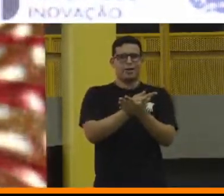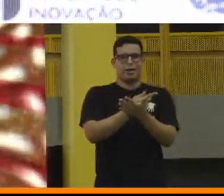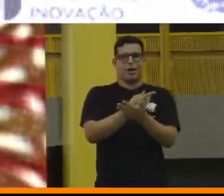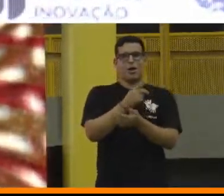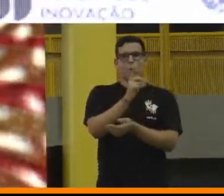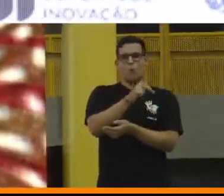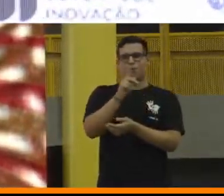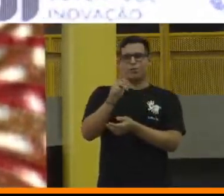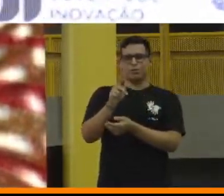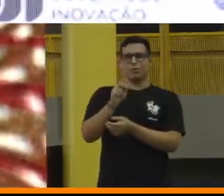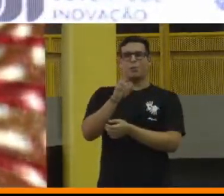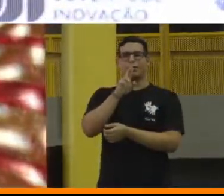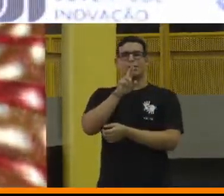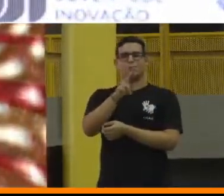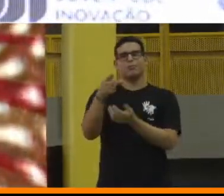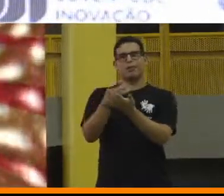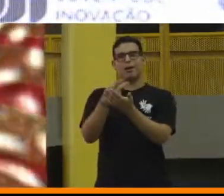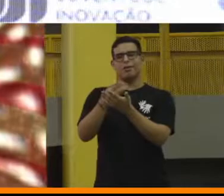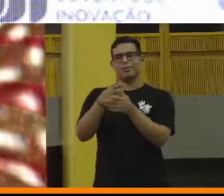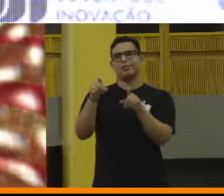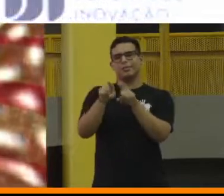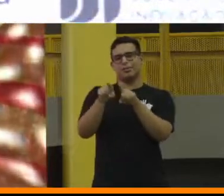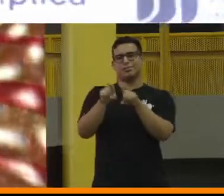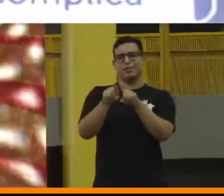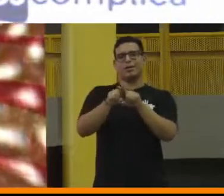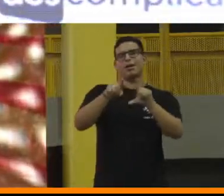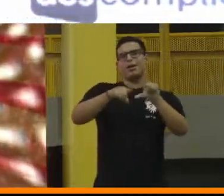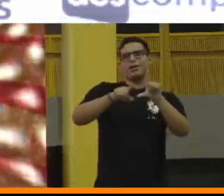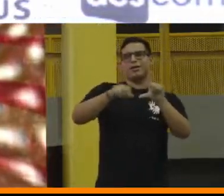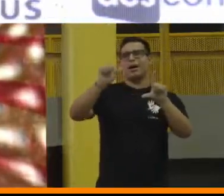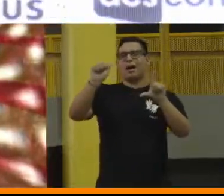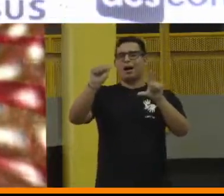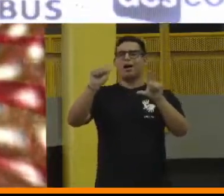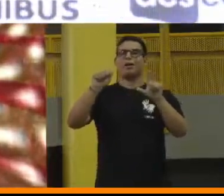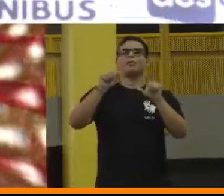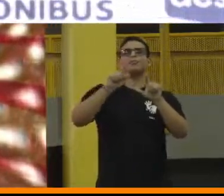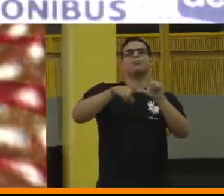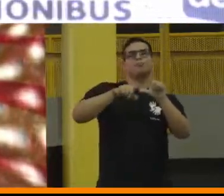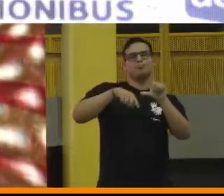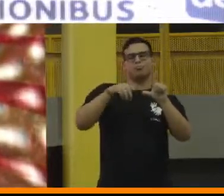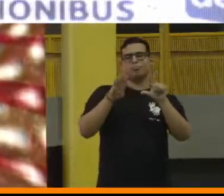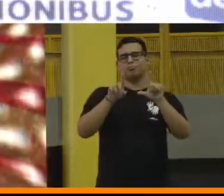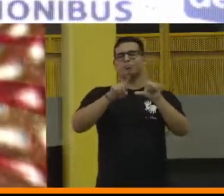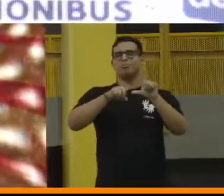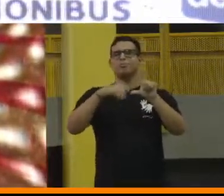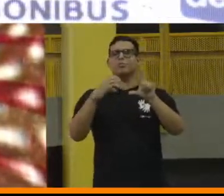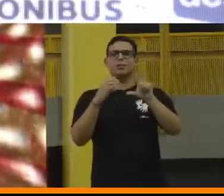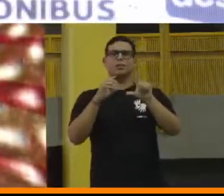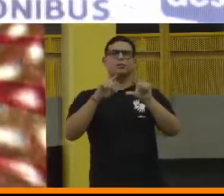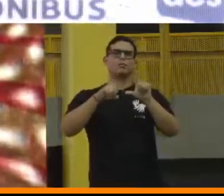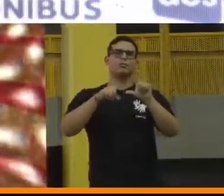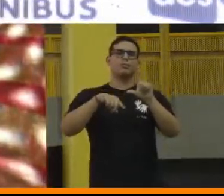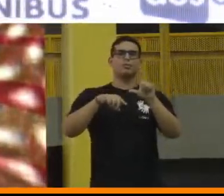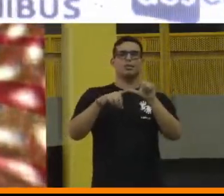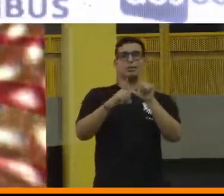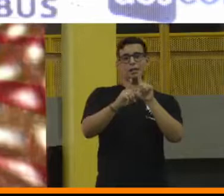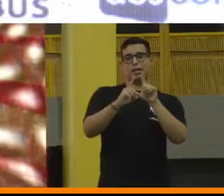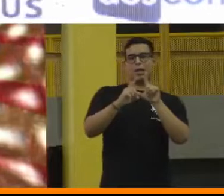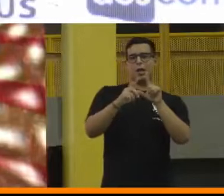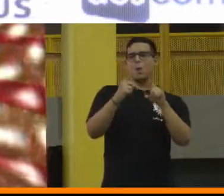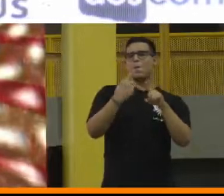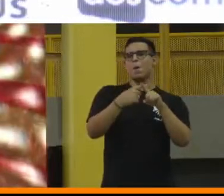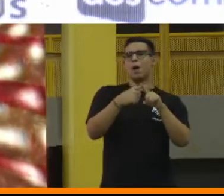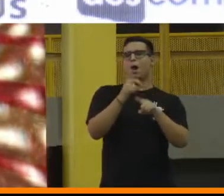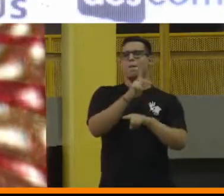bota a alternativa certa, mas todas as erradas são pensadas nas besteiras que vocês